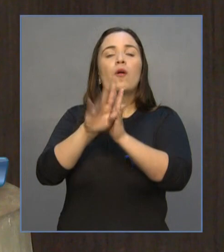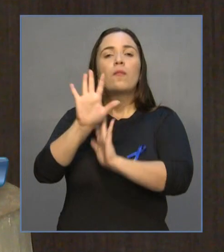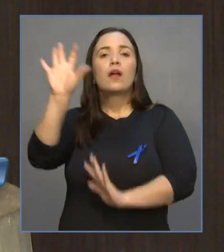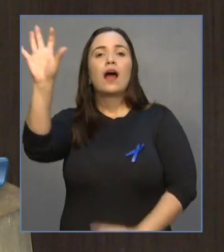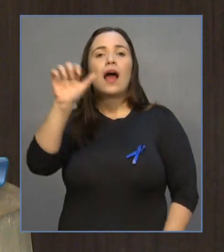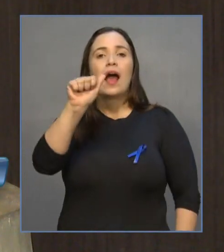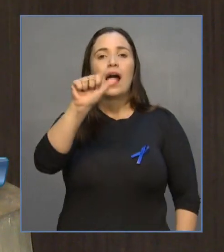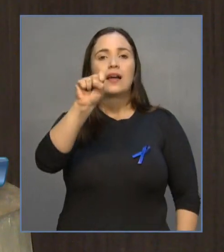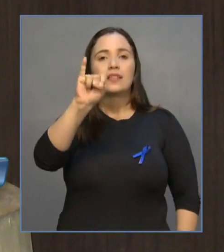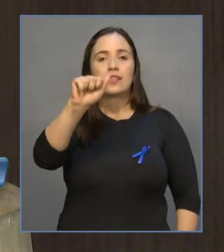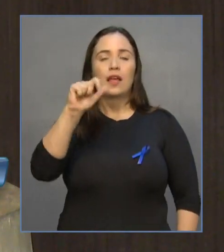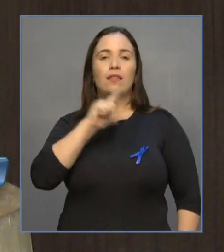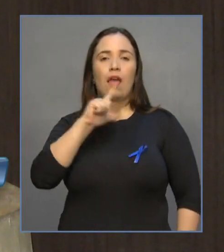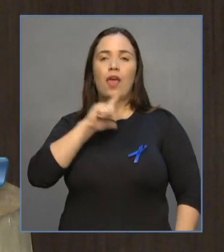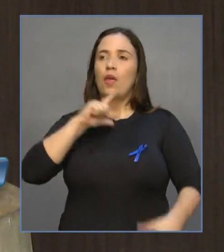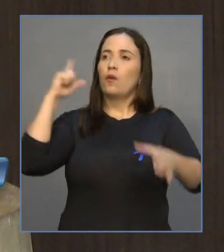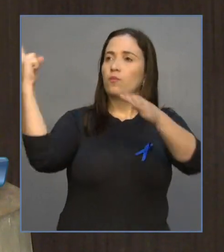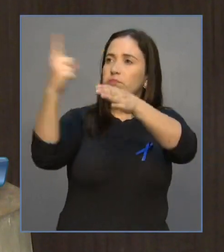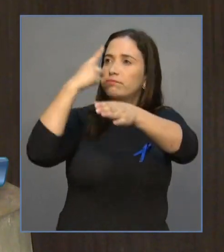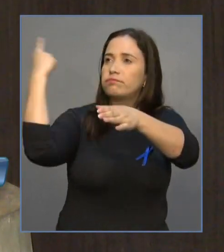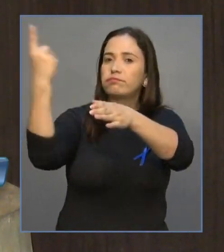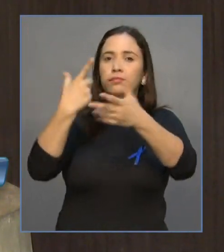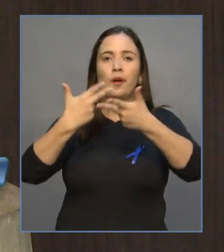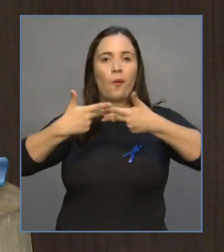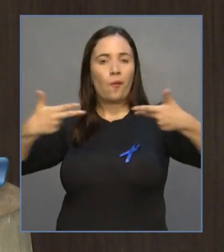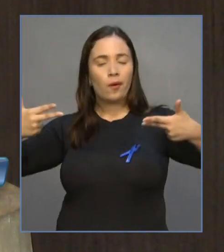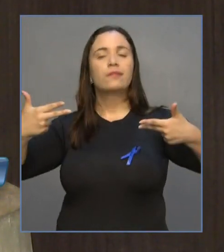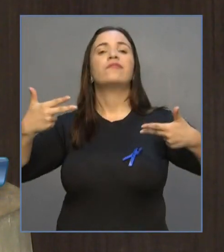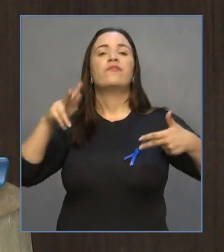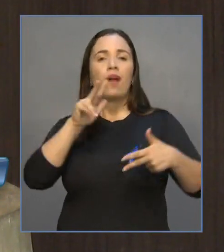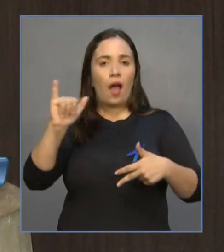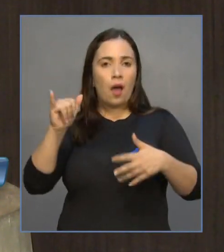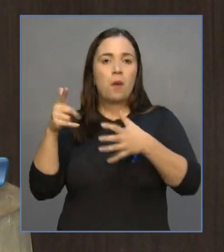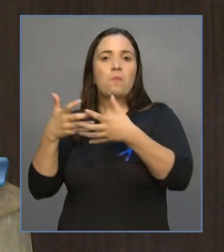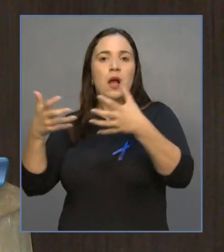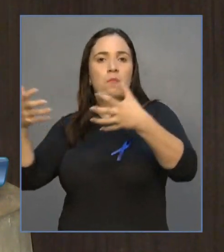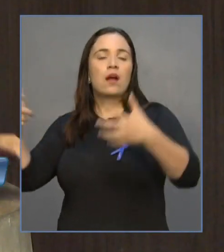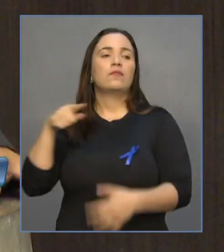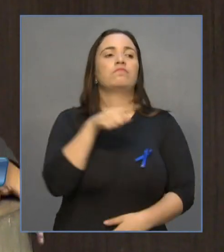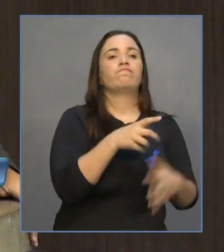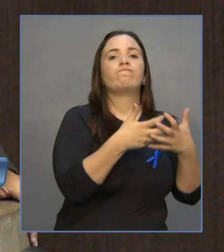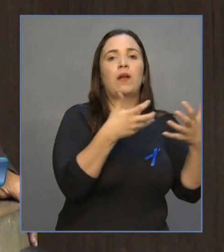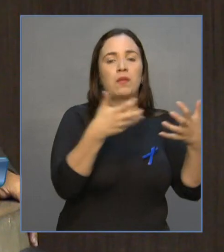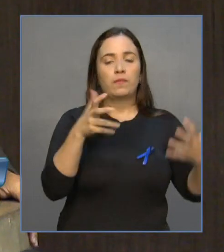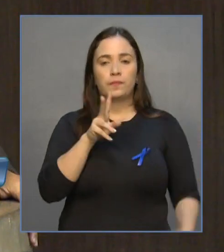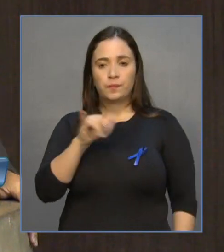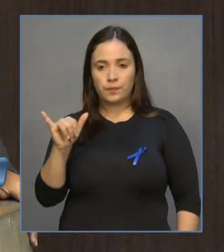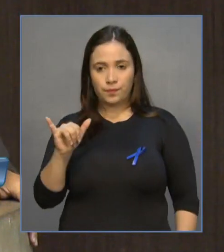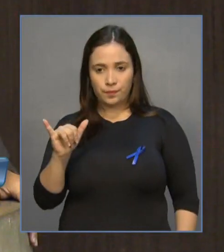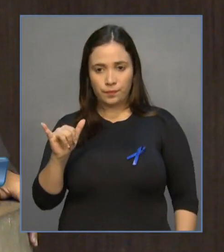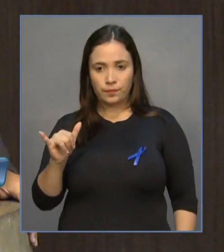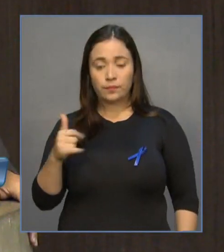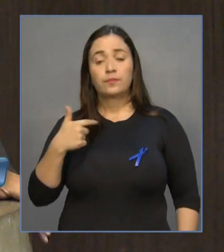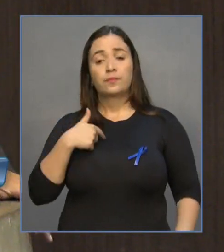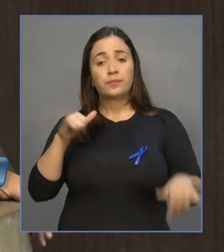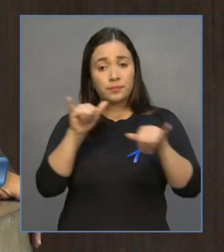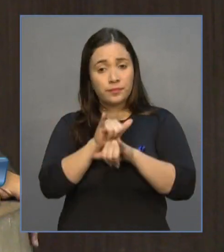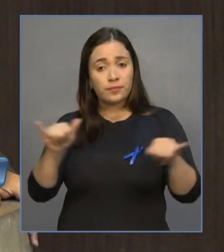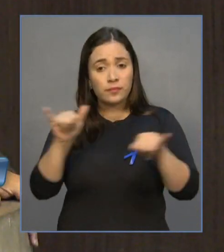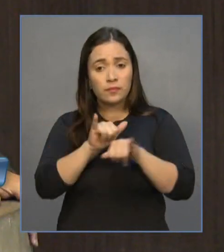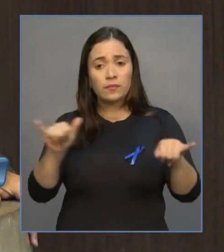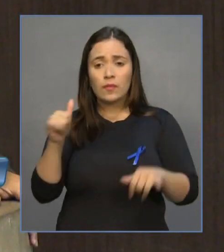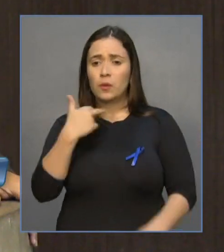serão mais acometidas. Portanto, eu tenho alertado que está equivocado o